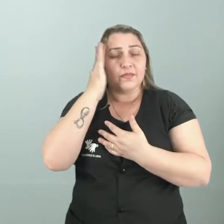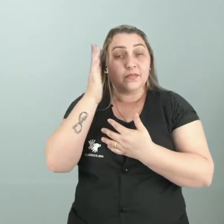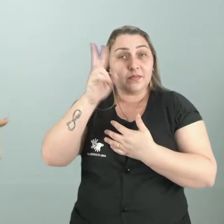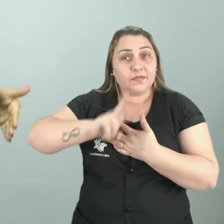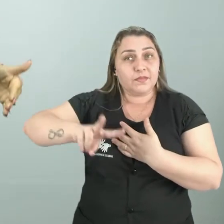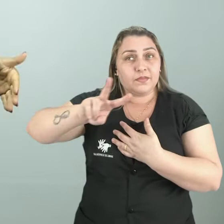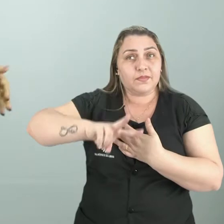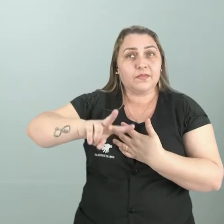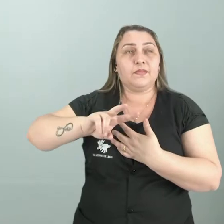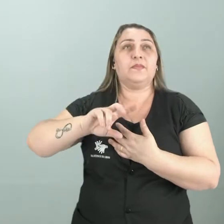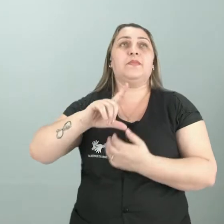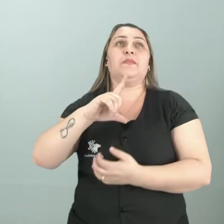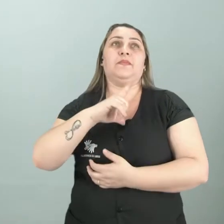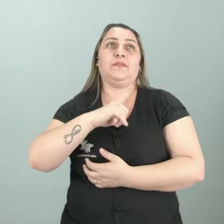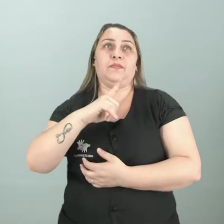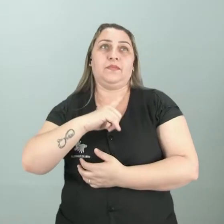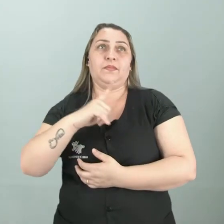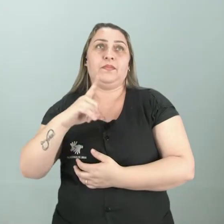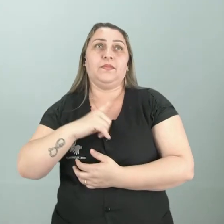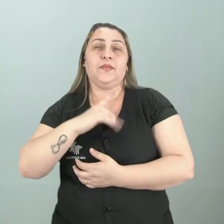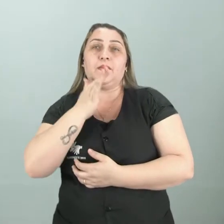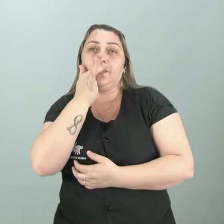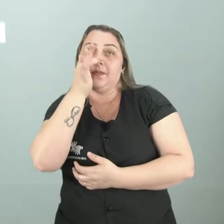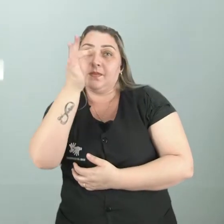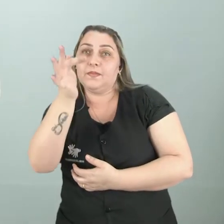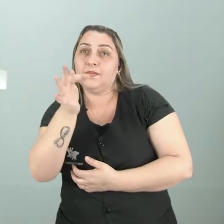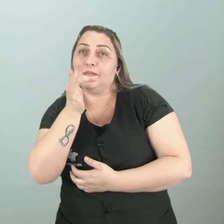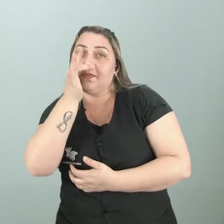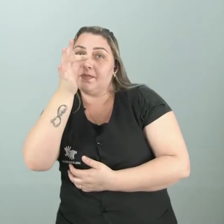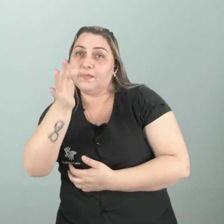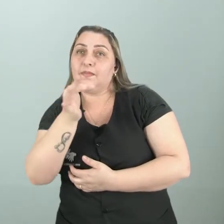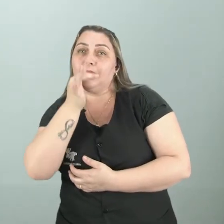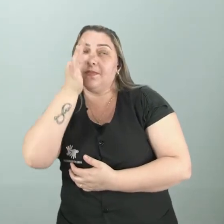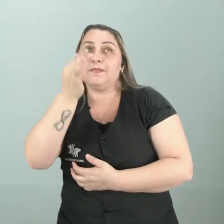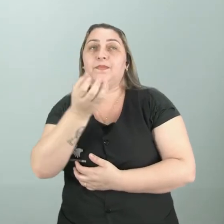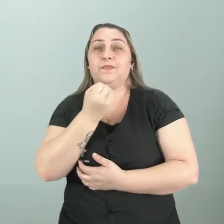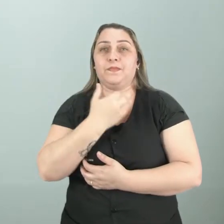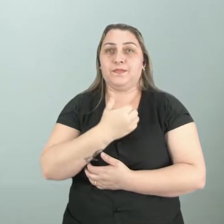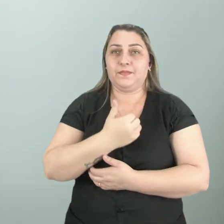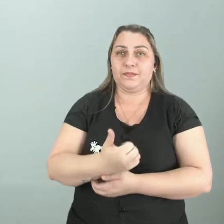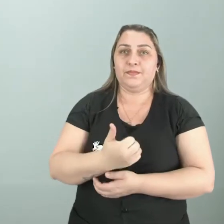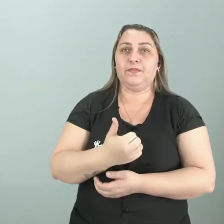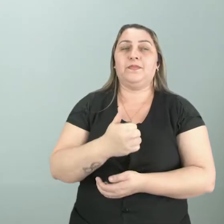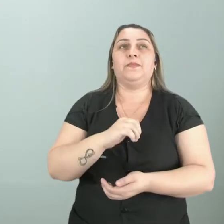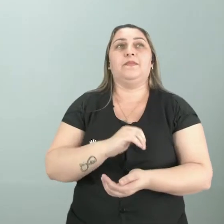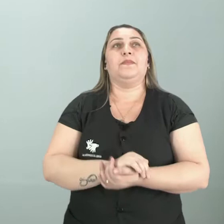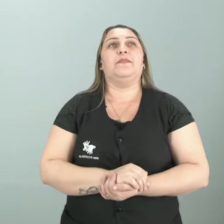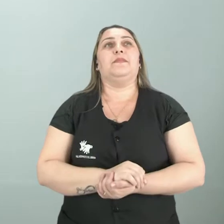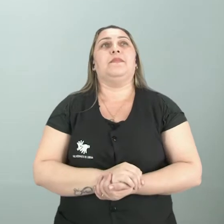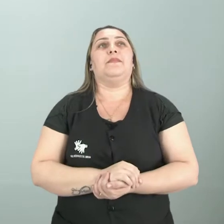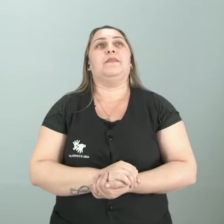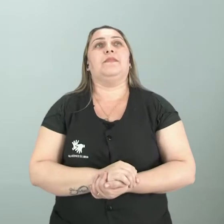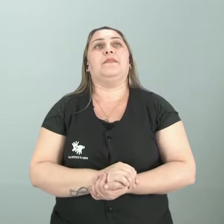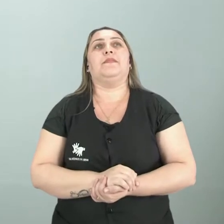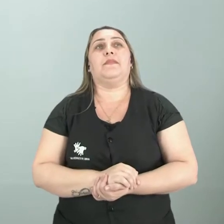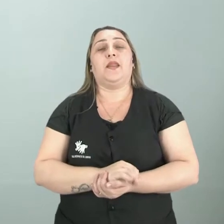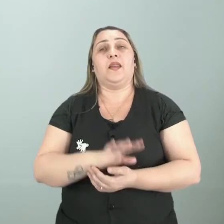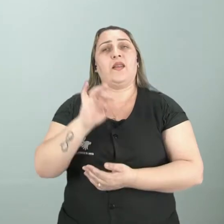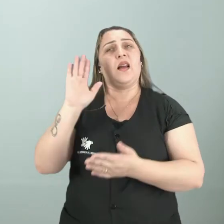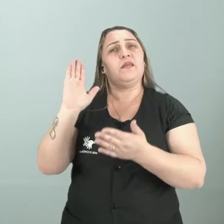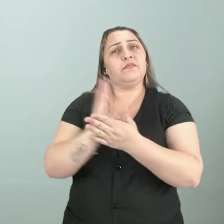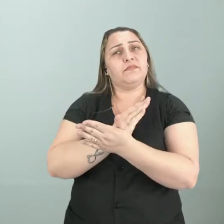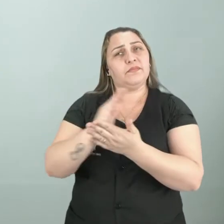visualizar? Nós temos as flores. Muito bem. Então, aqui tem